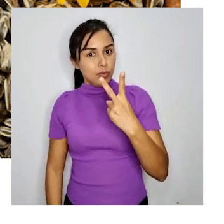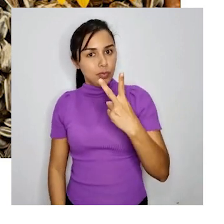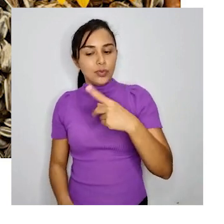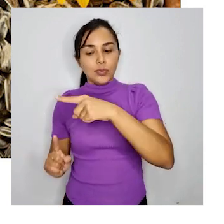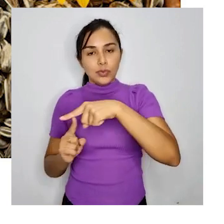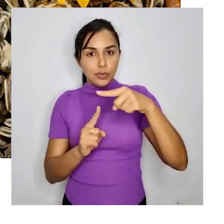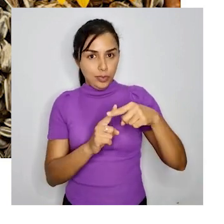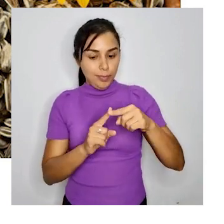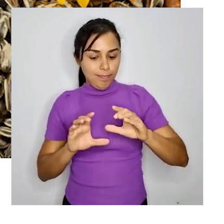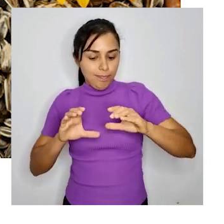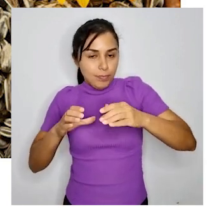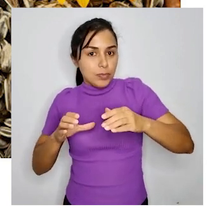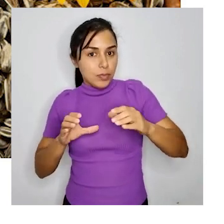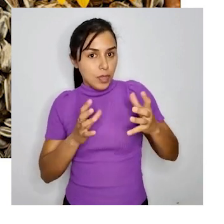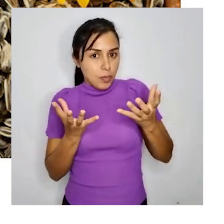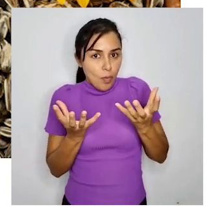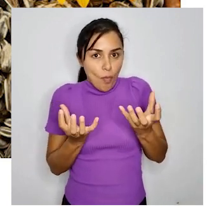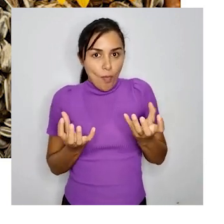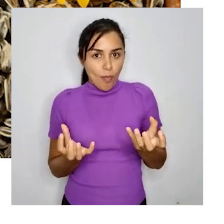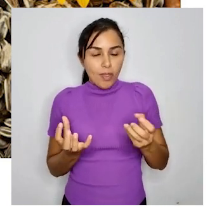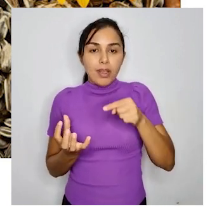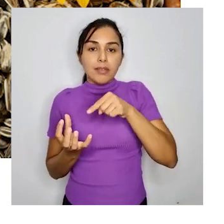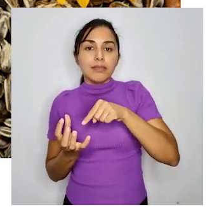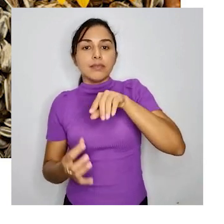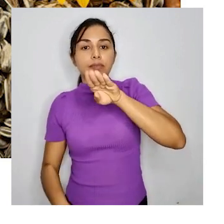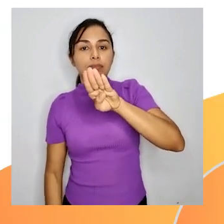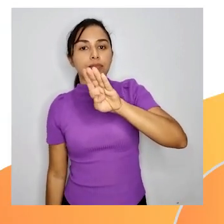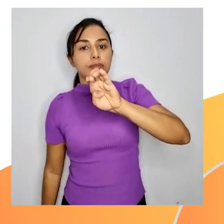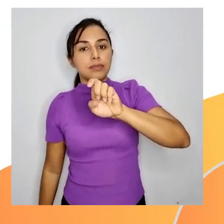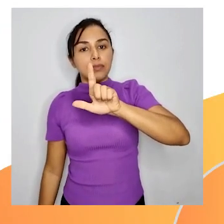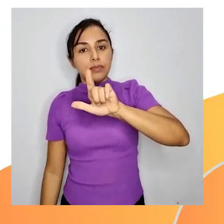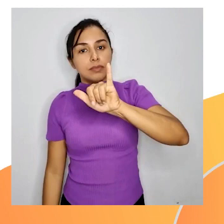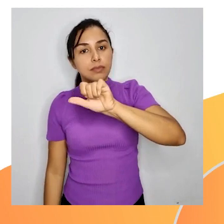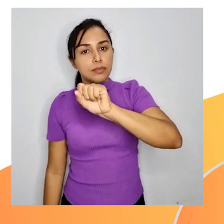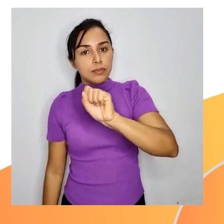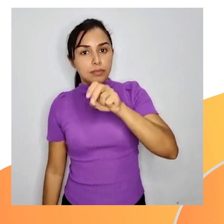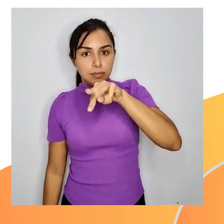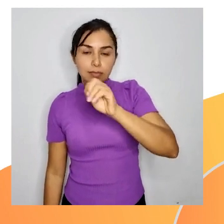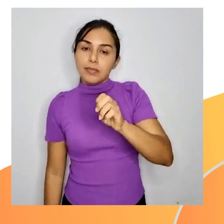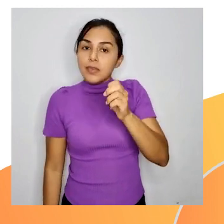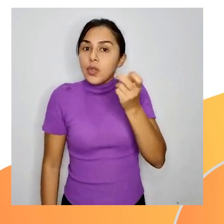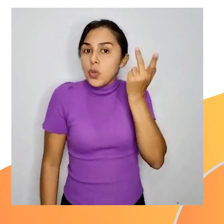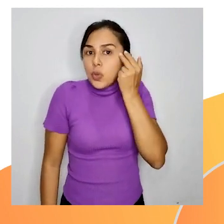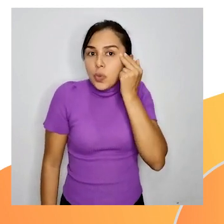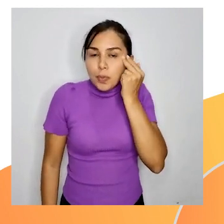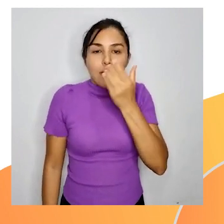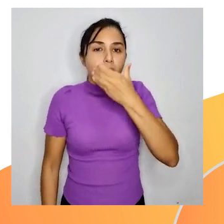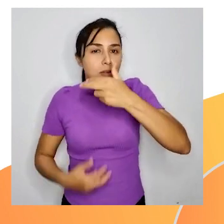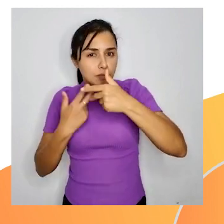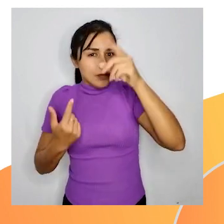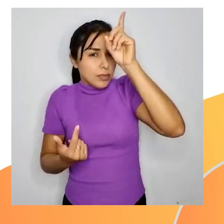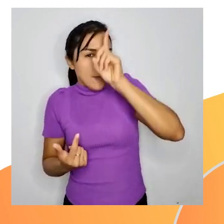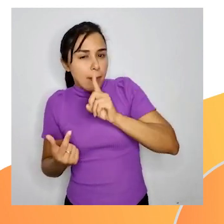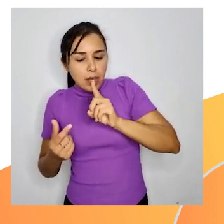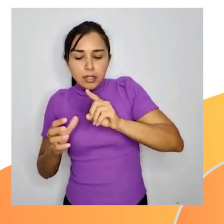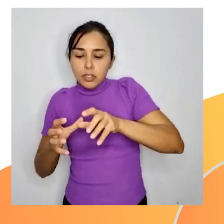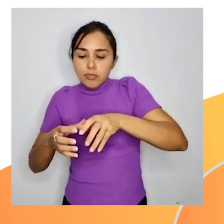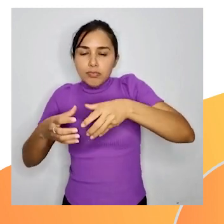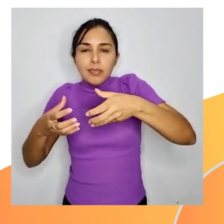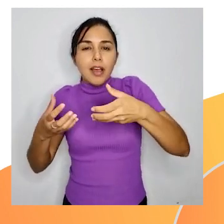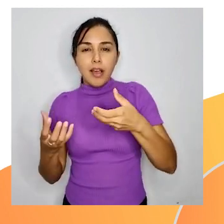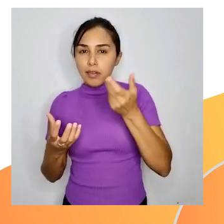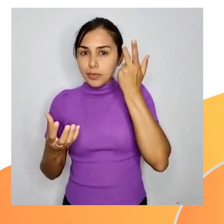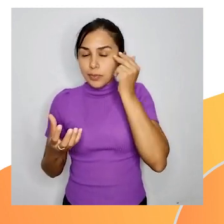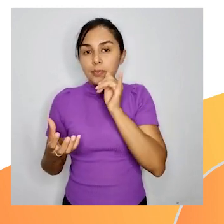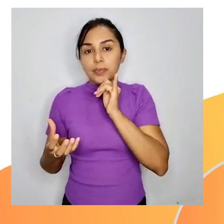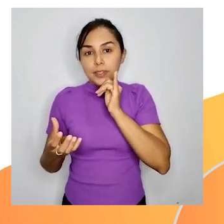Fruto deiscente, que nós nos referimos a ele quando eles se abrem espontaneamente quando maduros. Exemplo,